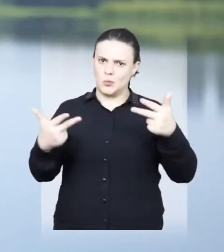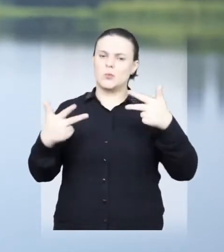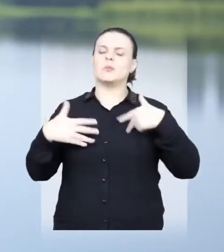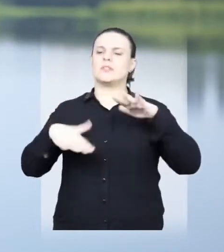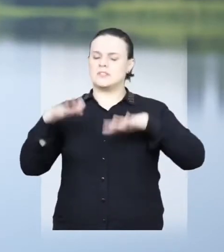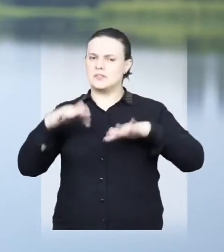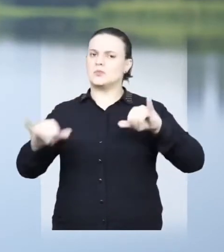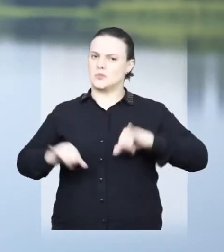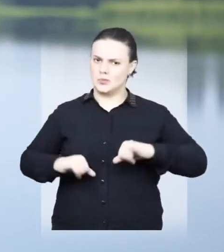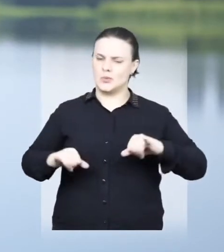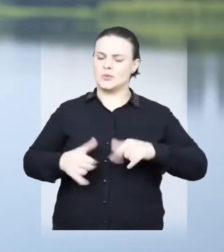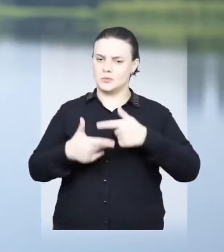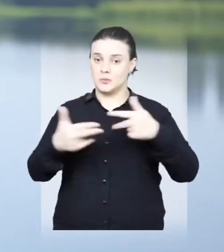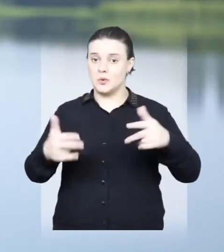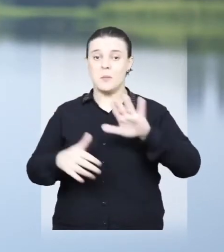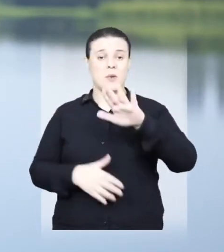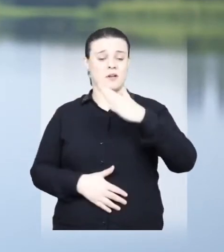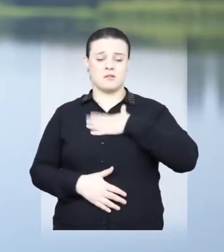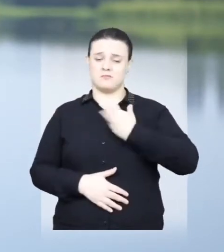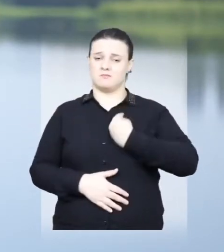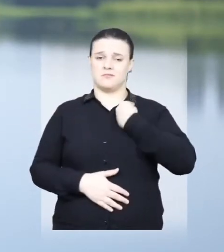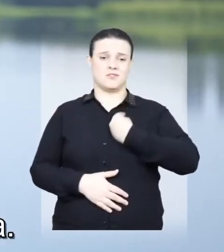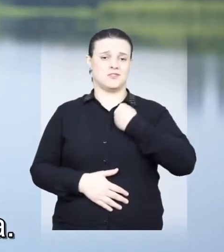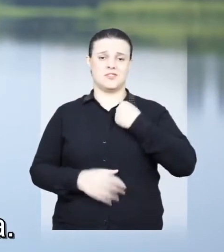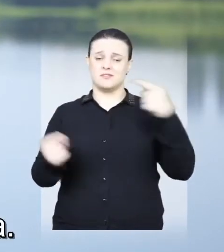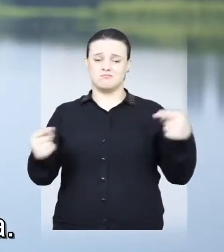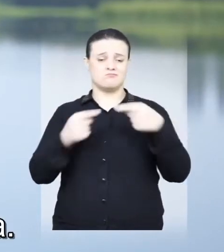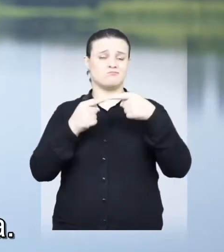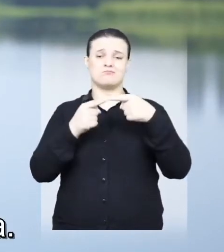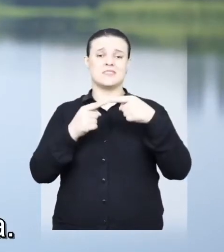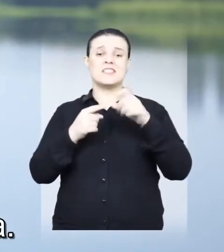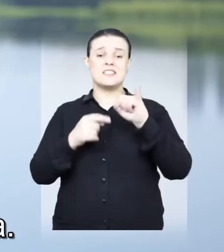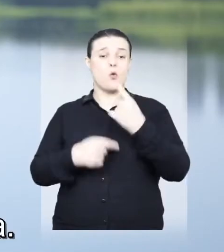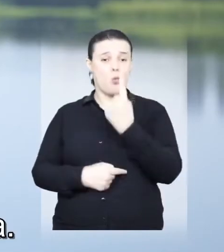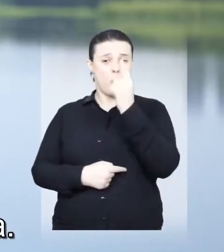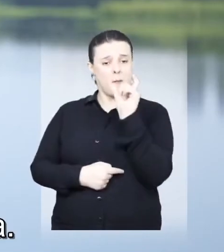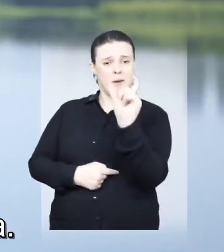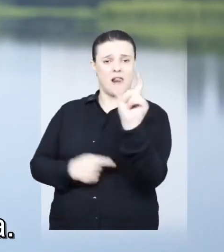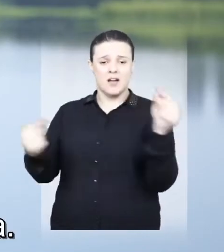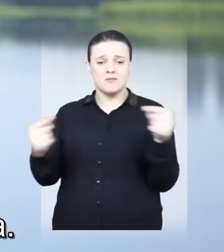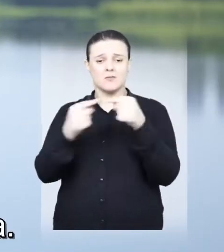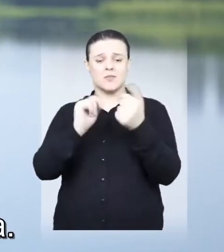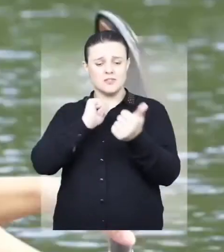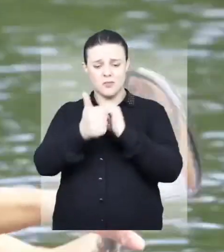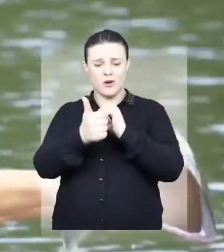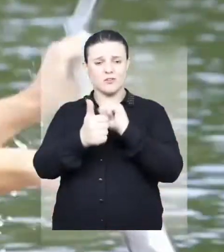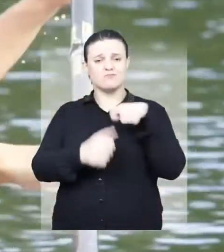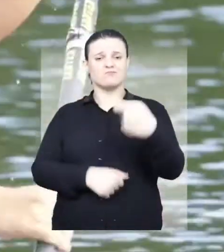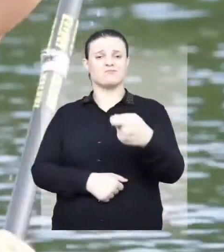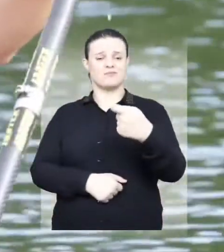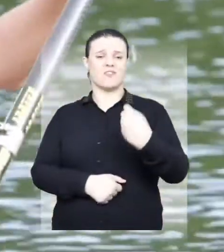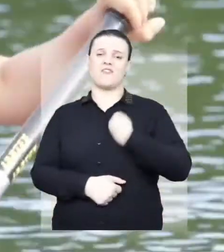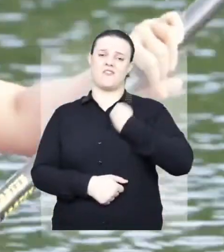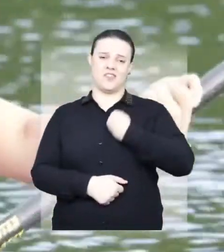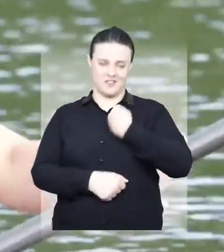tem dores, mas para mim é vida. Esporte, se for para resumir uma palavra, para mim é vida.